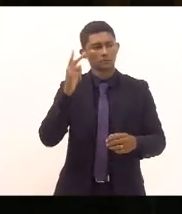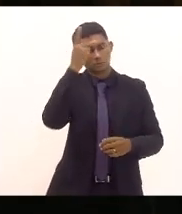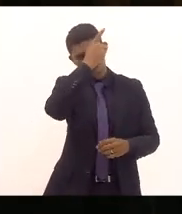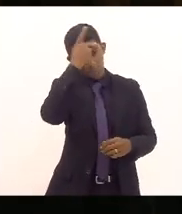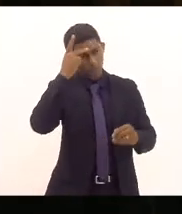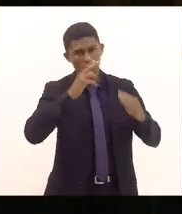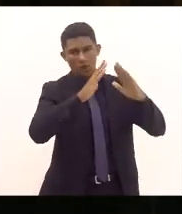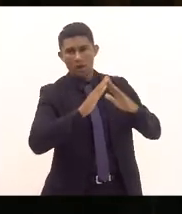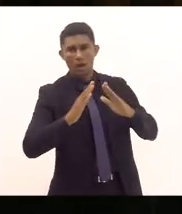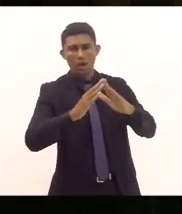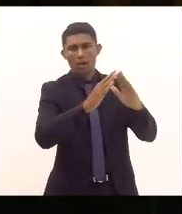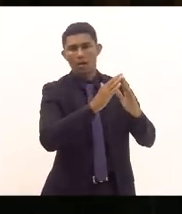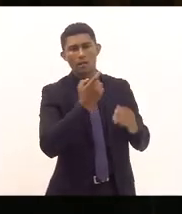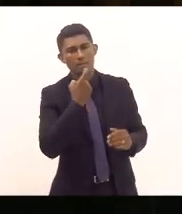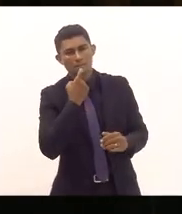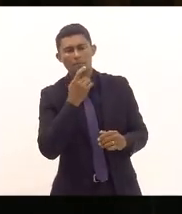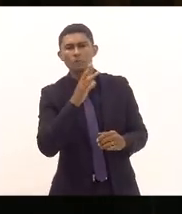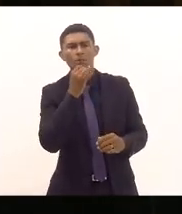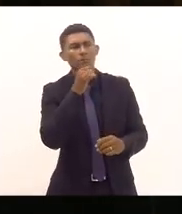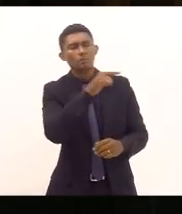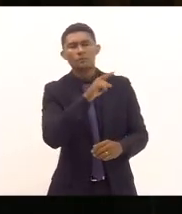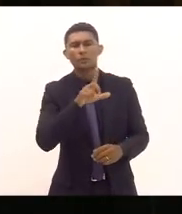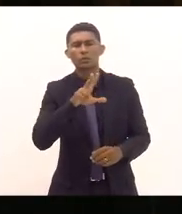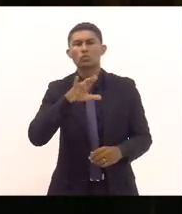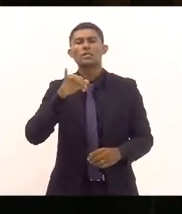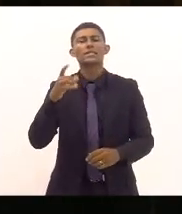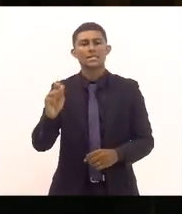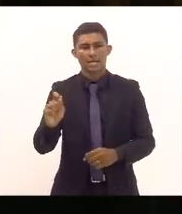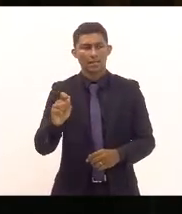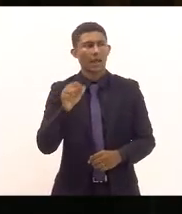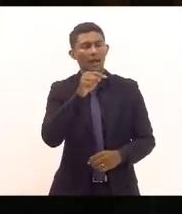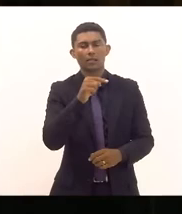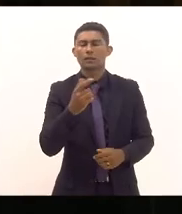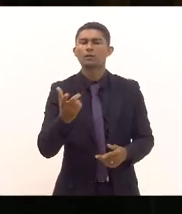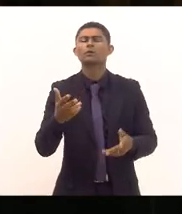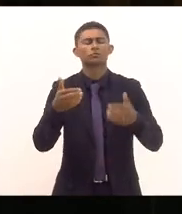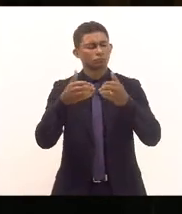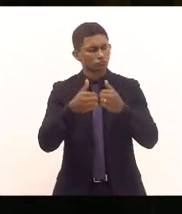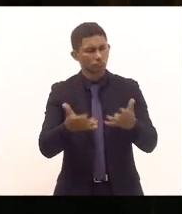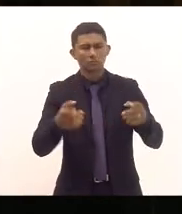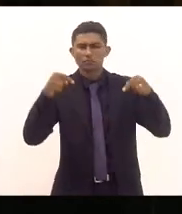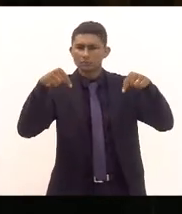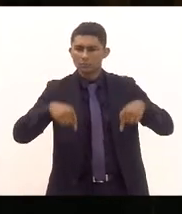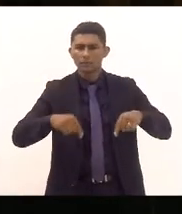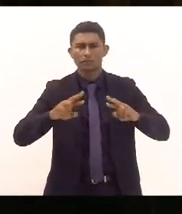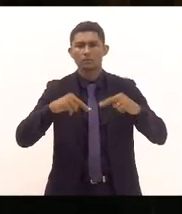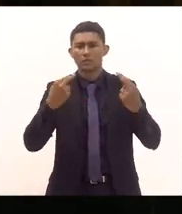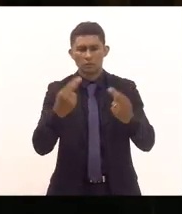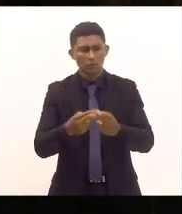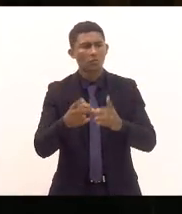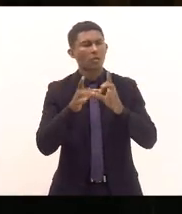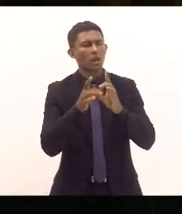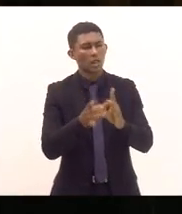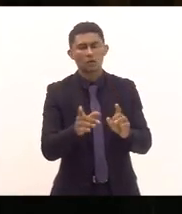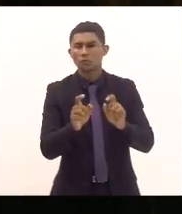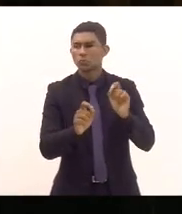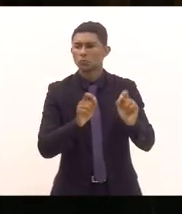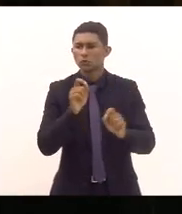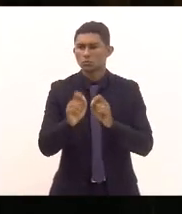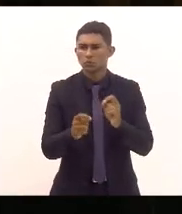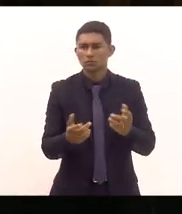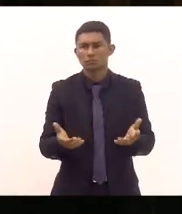representados EA gente nunca viu o deputado anuncia permitir que a reunião da CPI a sessão se transformasse